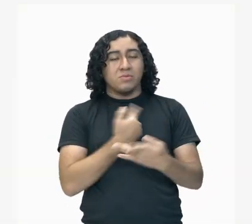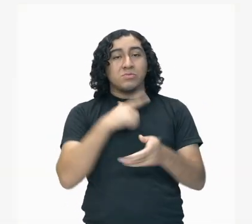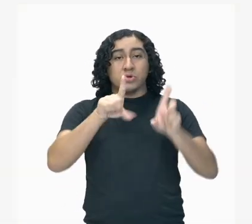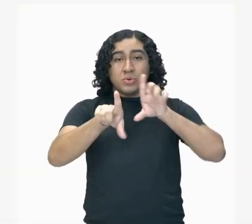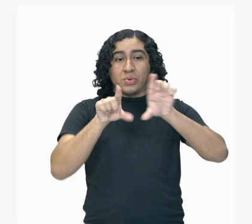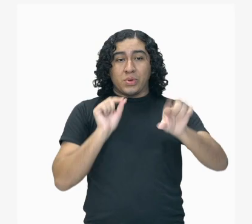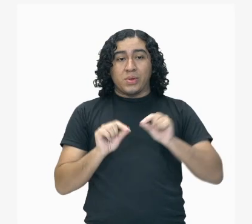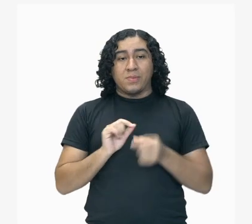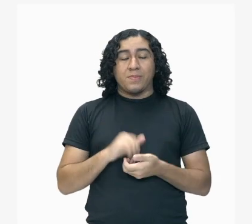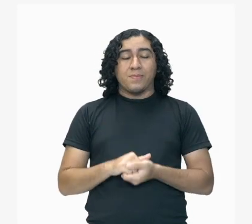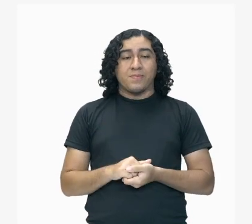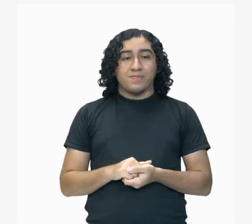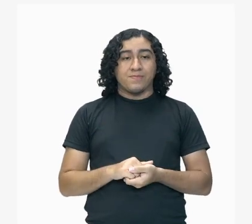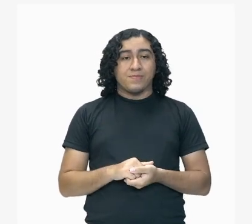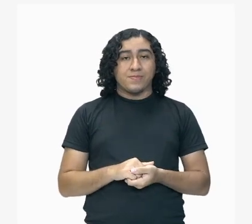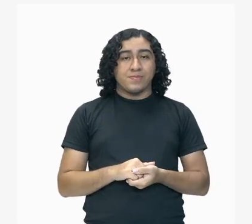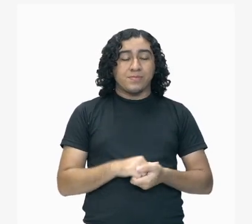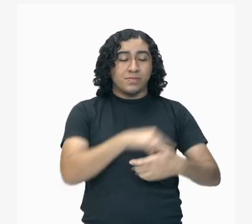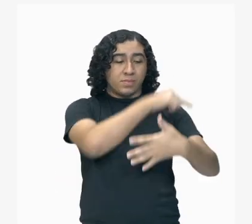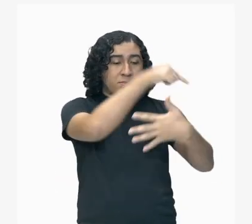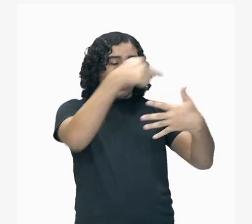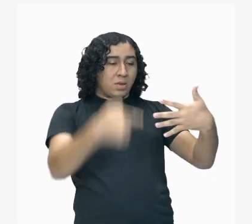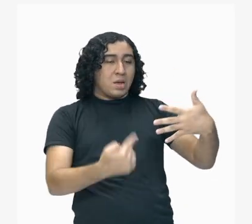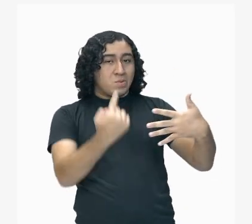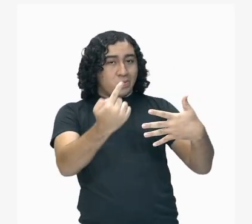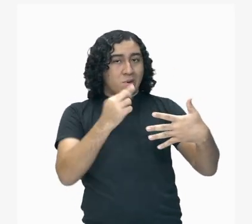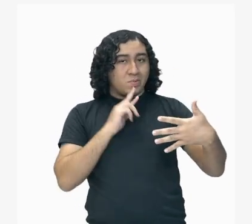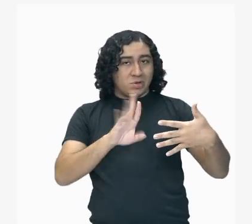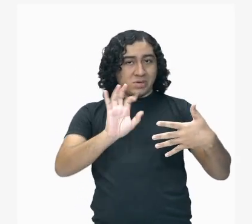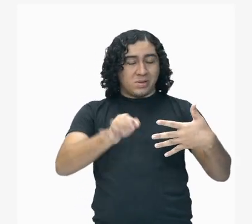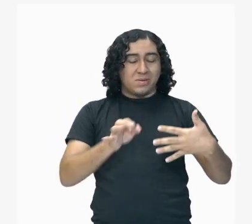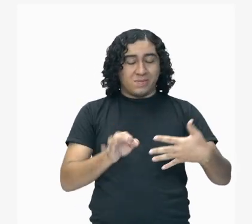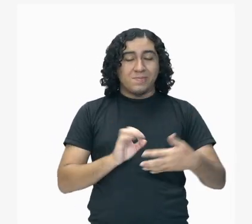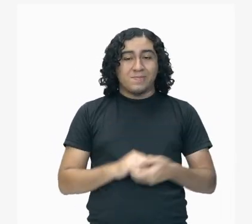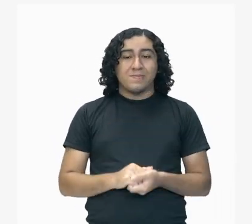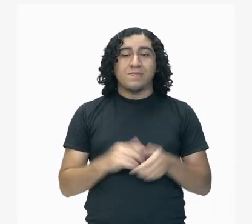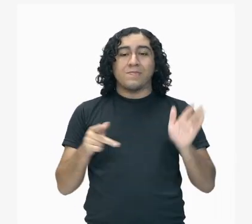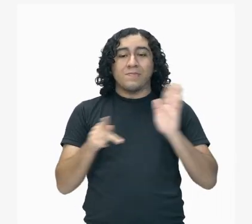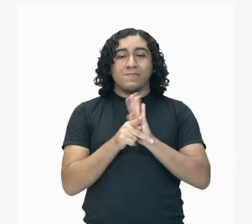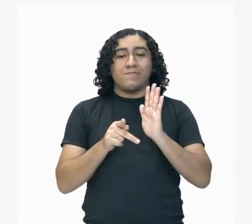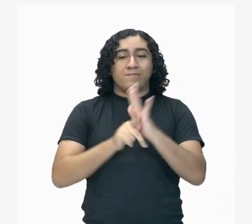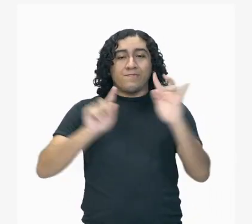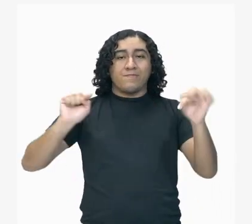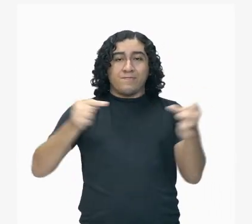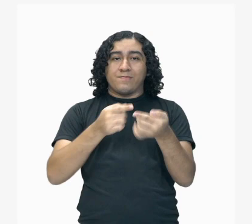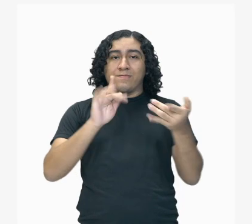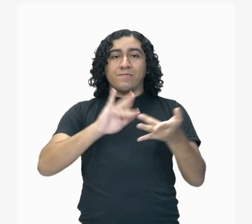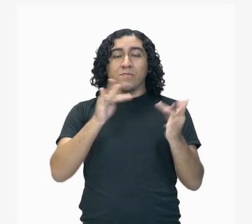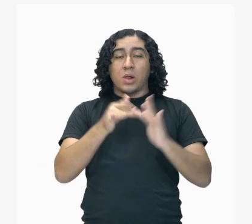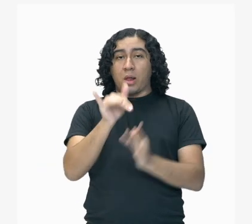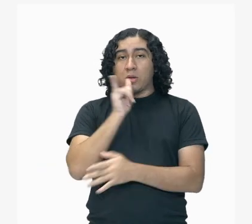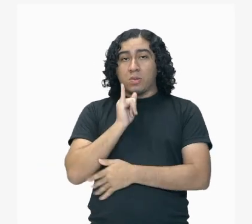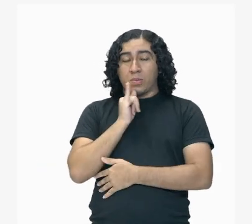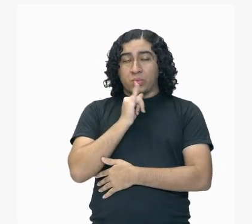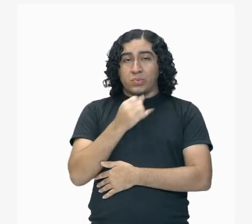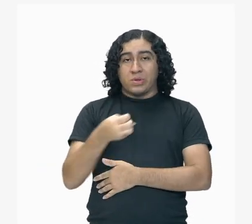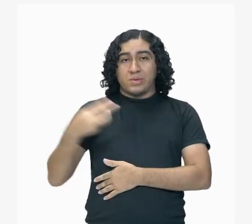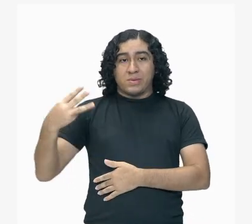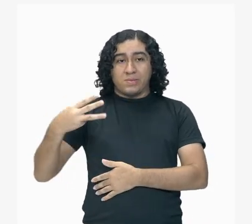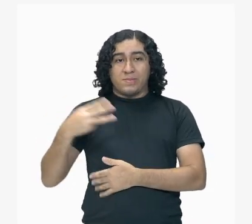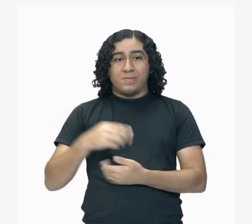velocidade uma dessas opções é a resposta correta aí do nosso exemplo número